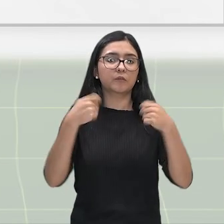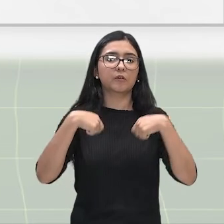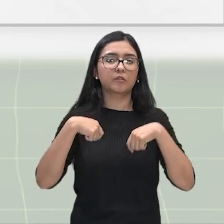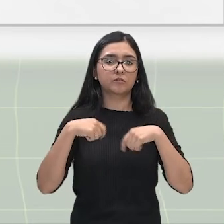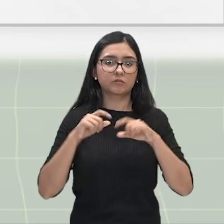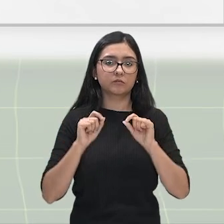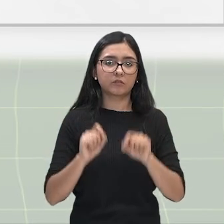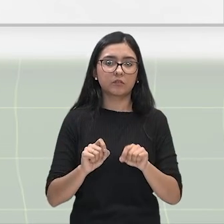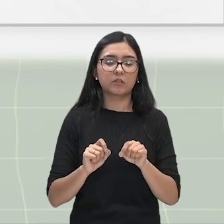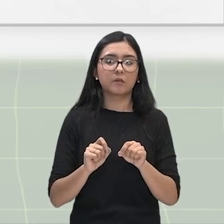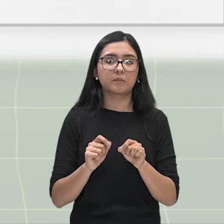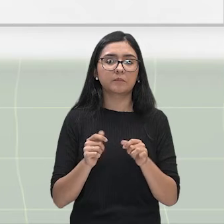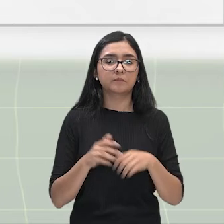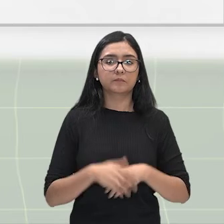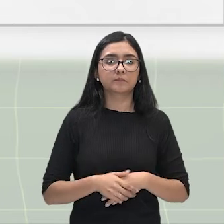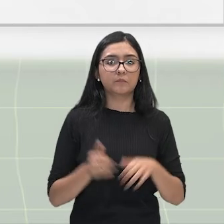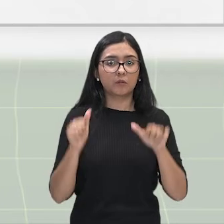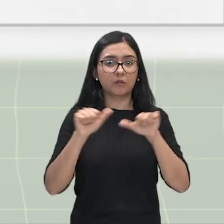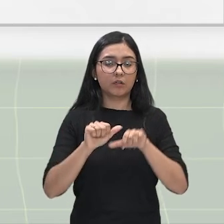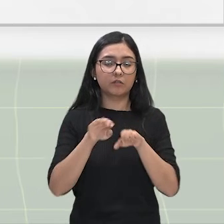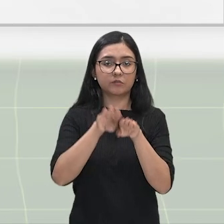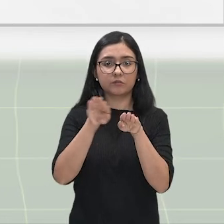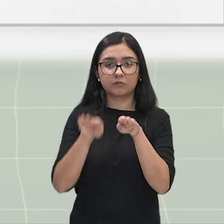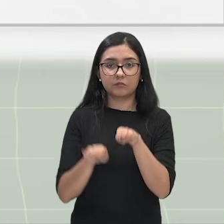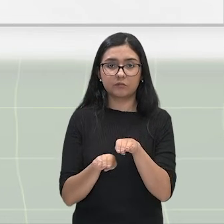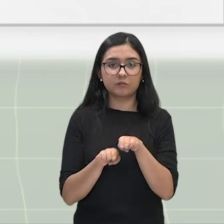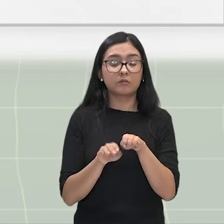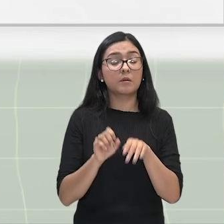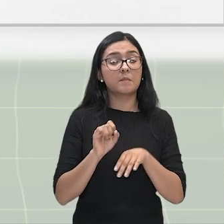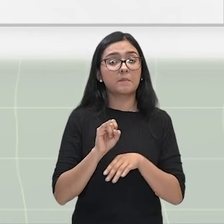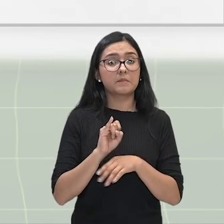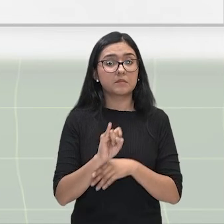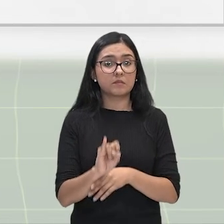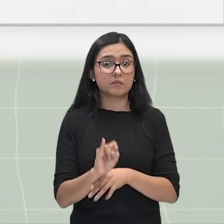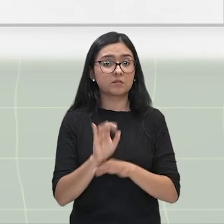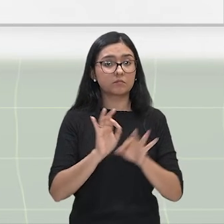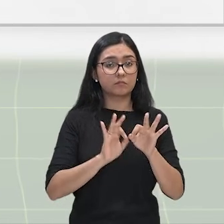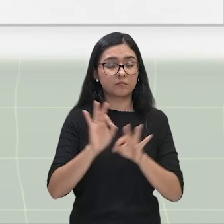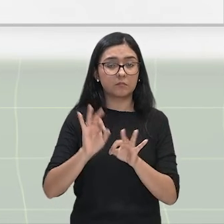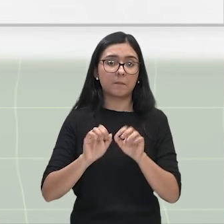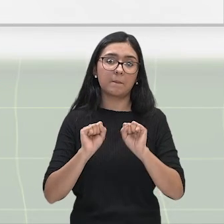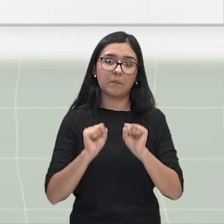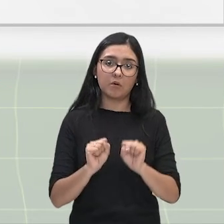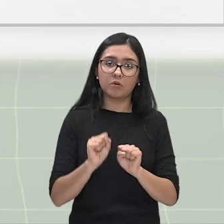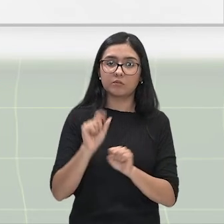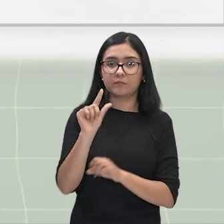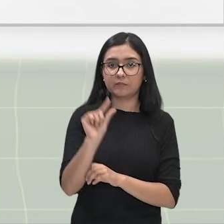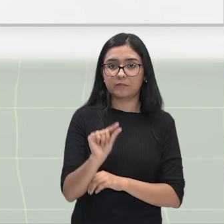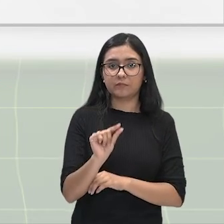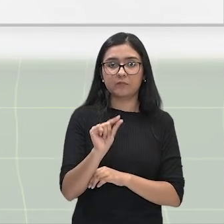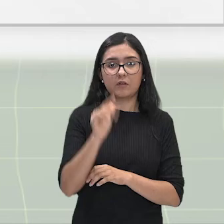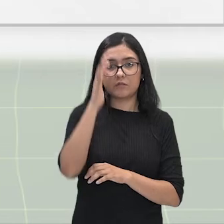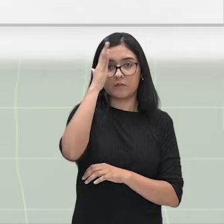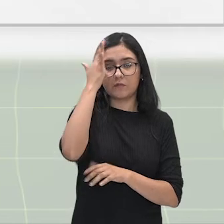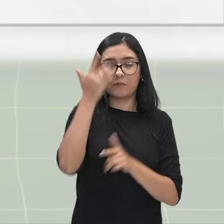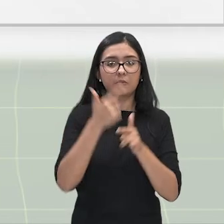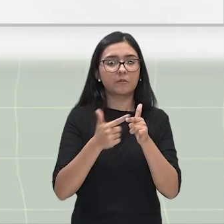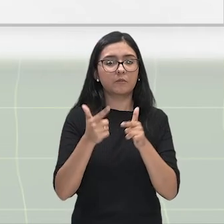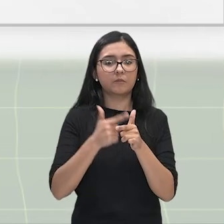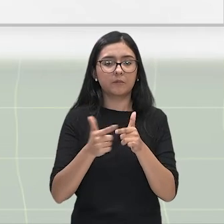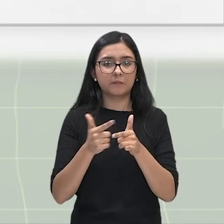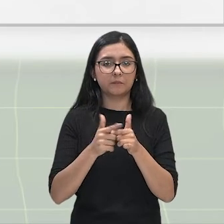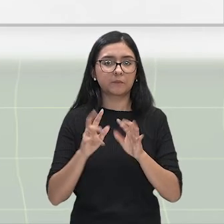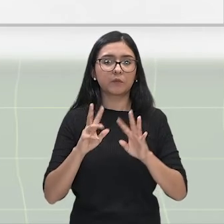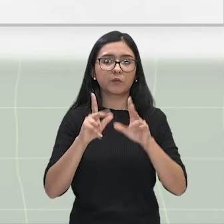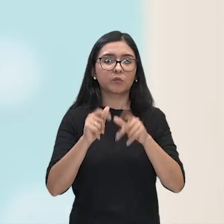aprofundar desigualdades ou, se bem administrado, reduzir o problema. Então, tudo isso